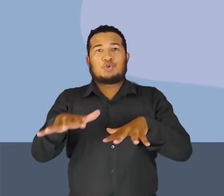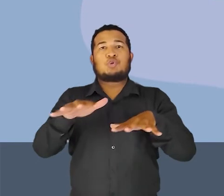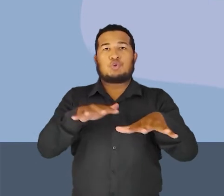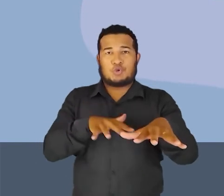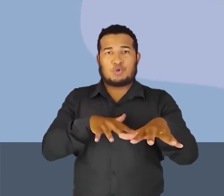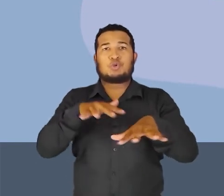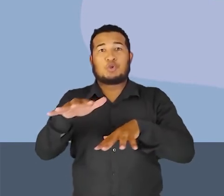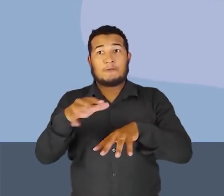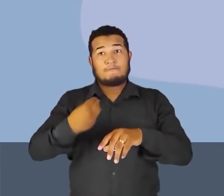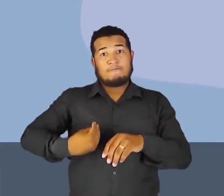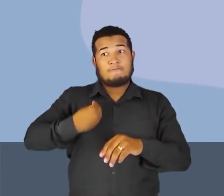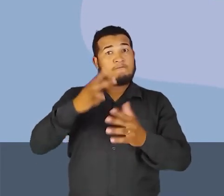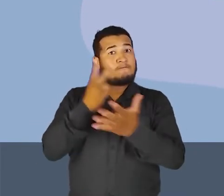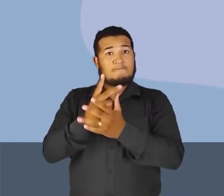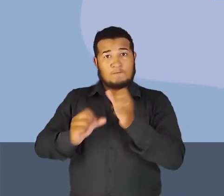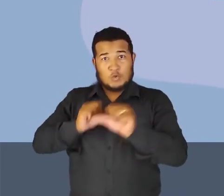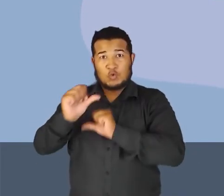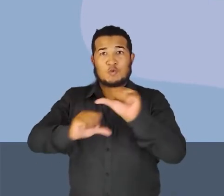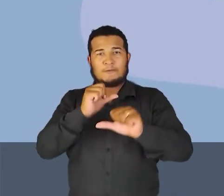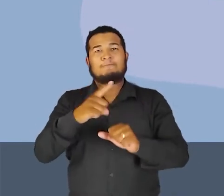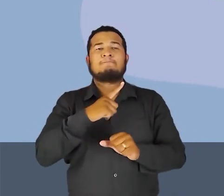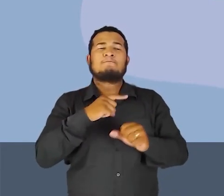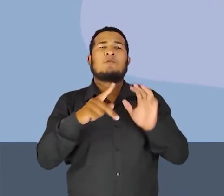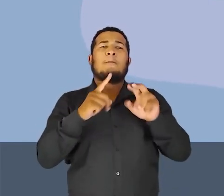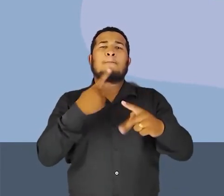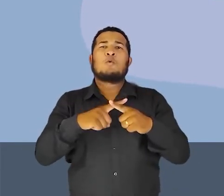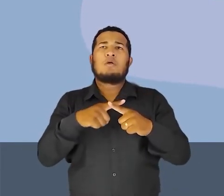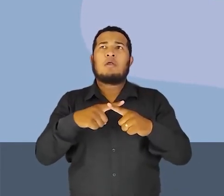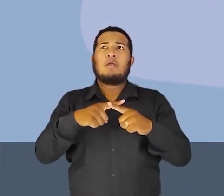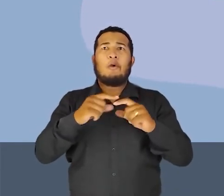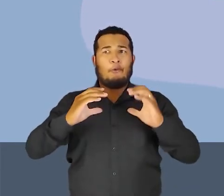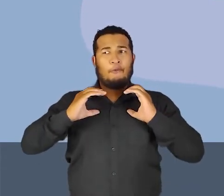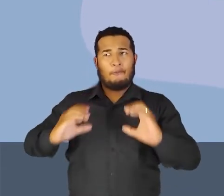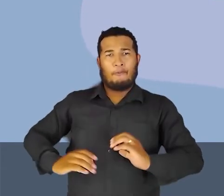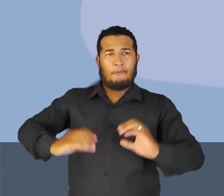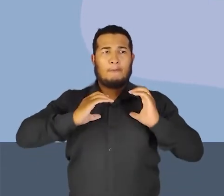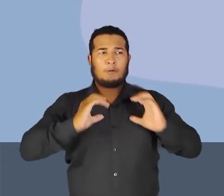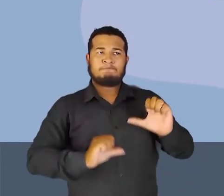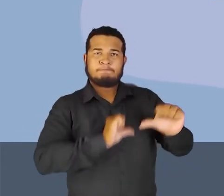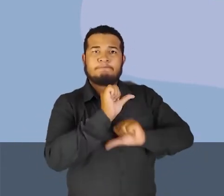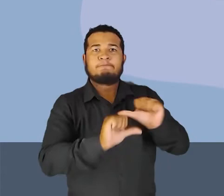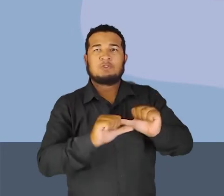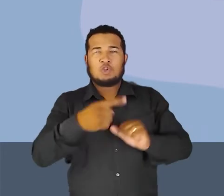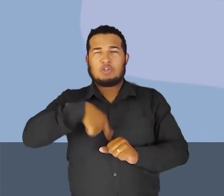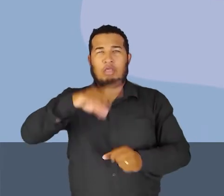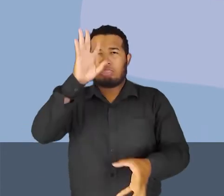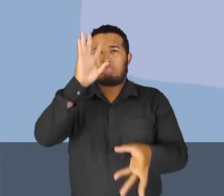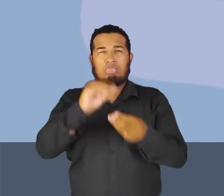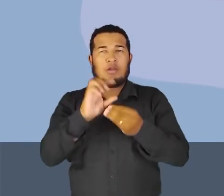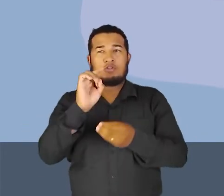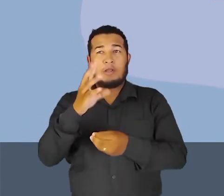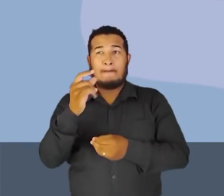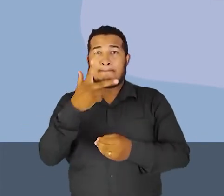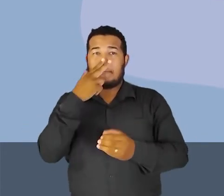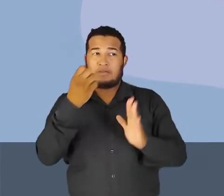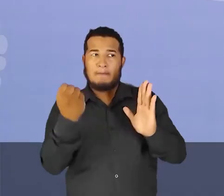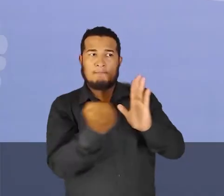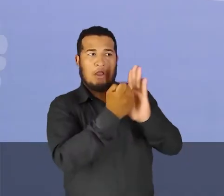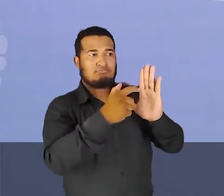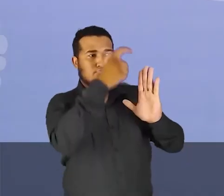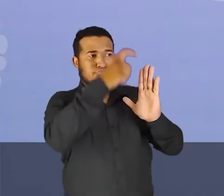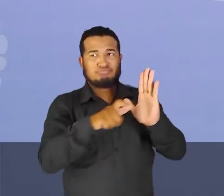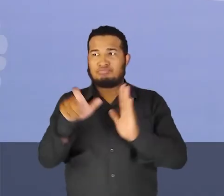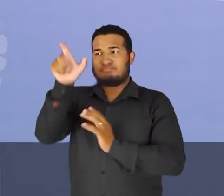vida está em constante mudança. Os comportamentos mudam e que nós não somos definidos por